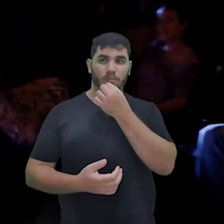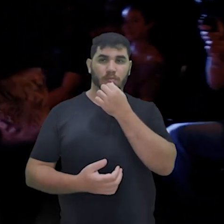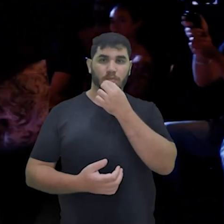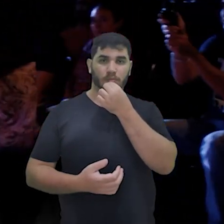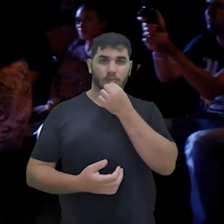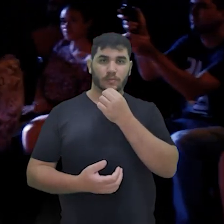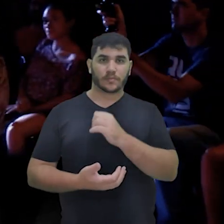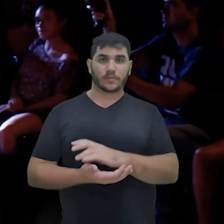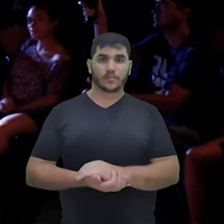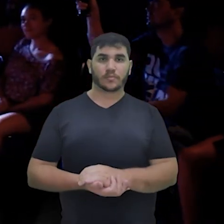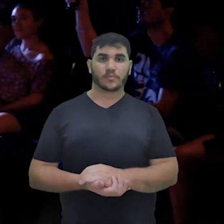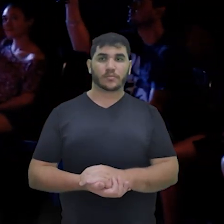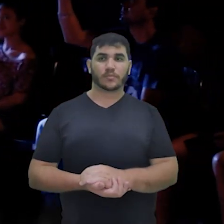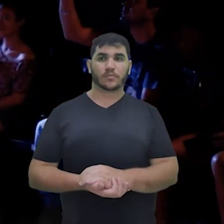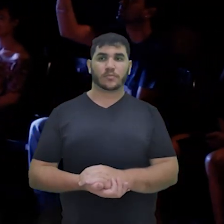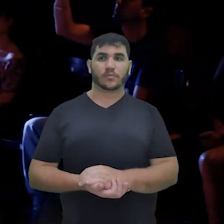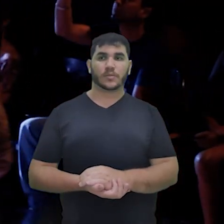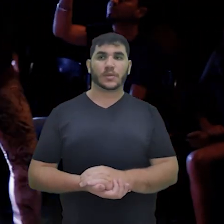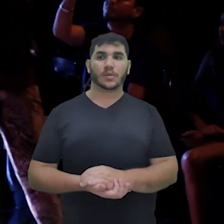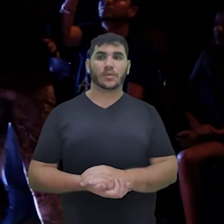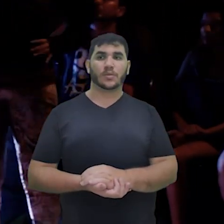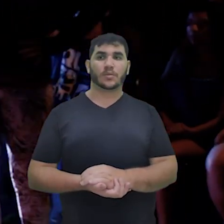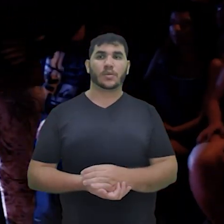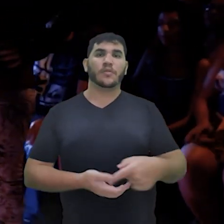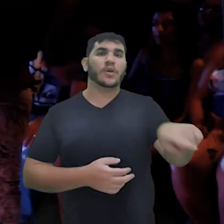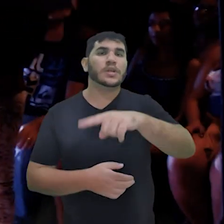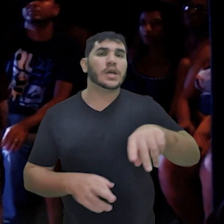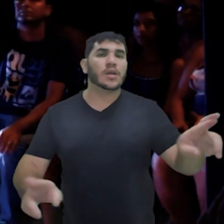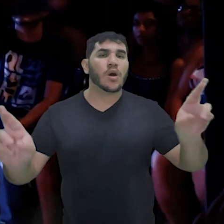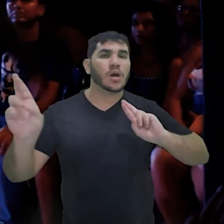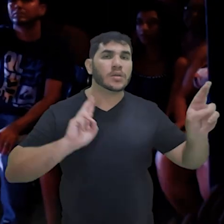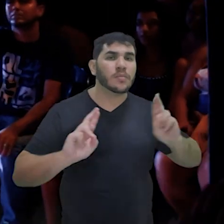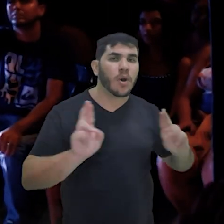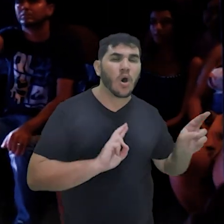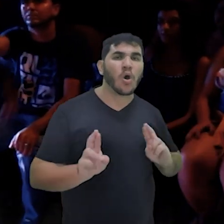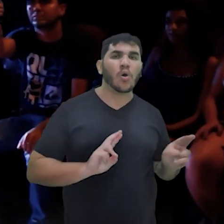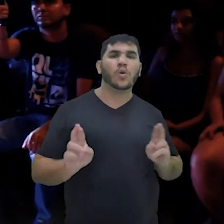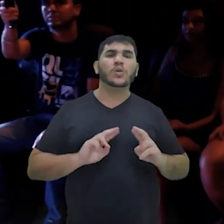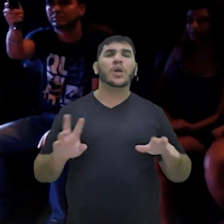Ela segura um microfone e interage com a plateia. Ao fundo, um manequim.